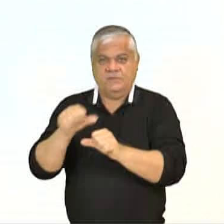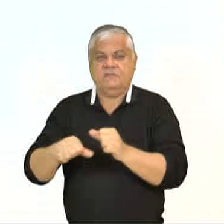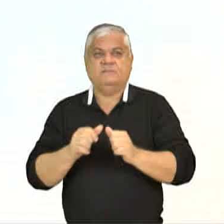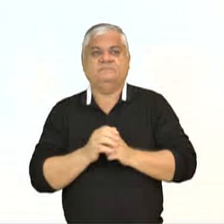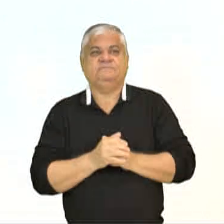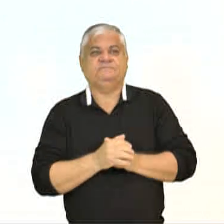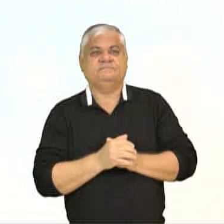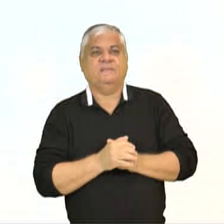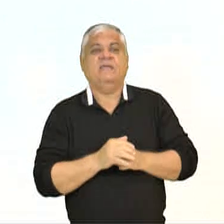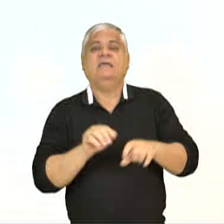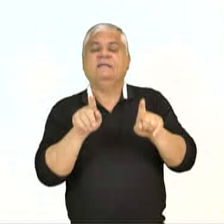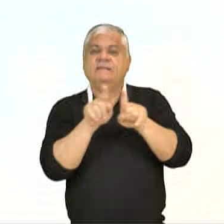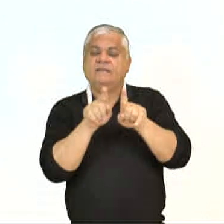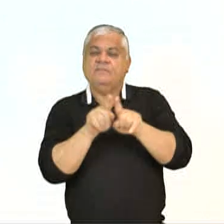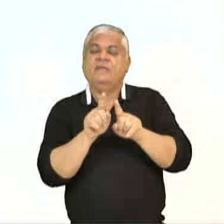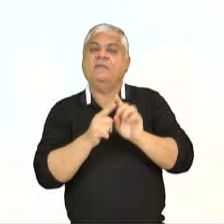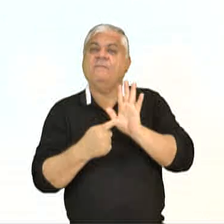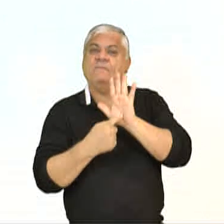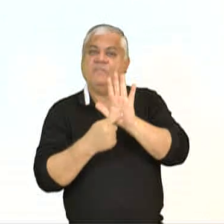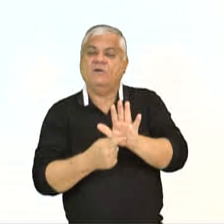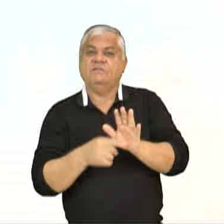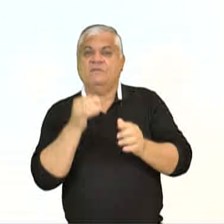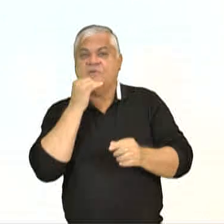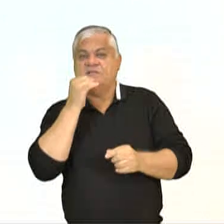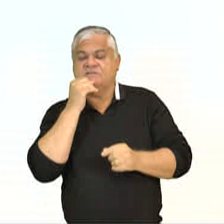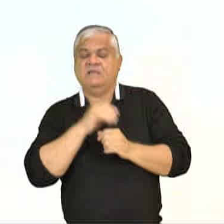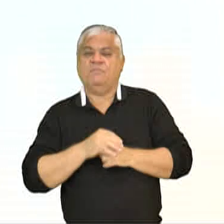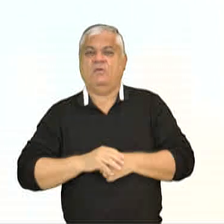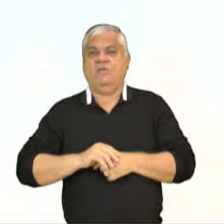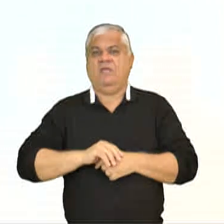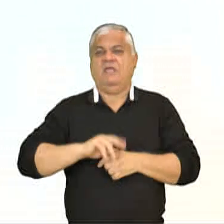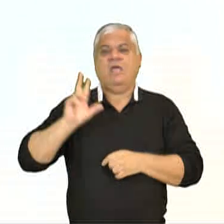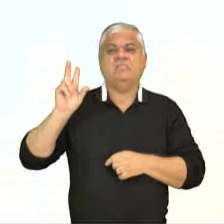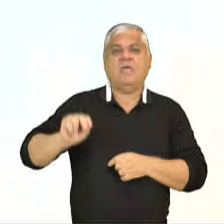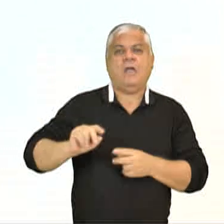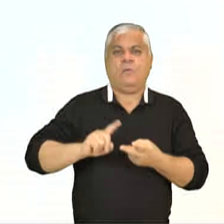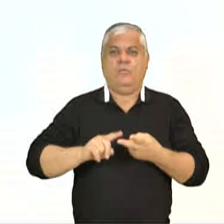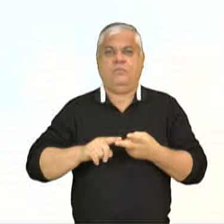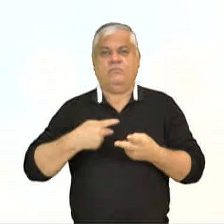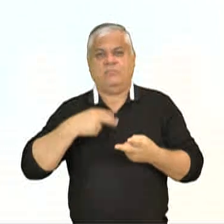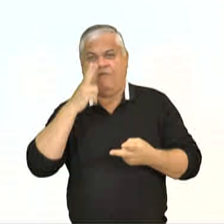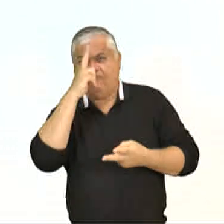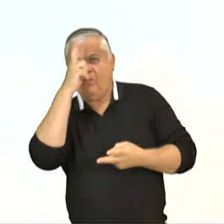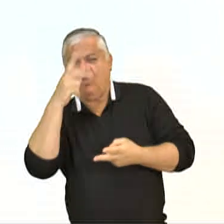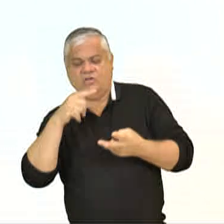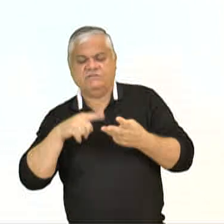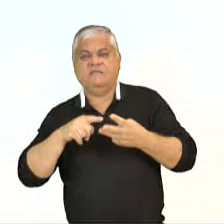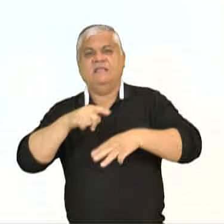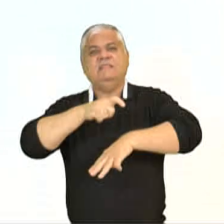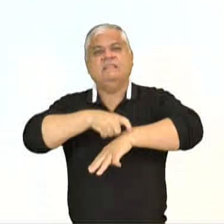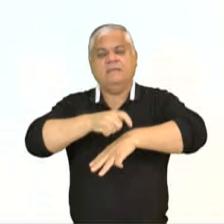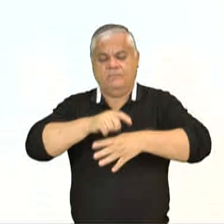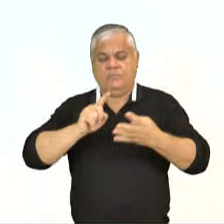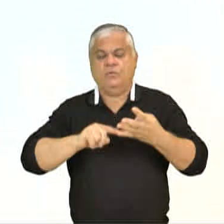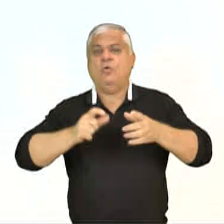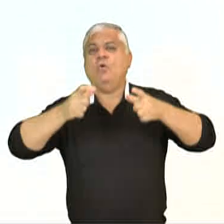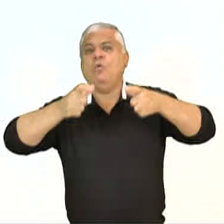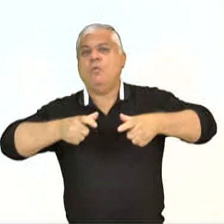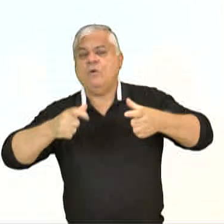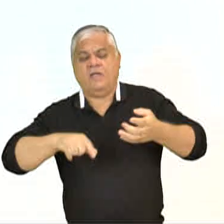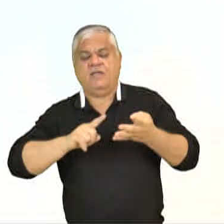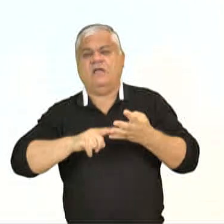adverbiais. E podem indicar circunstâncias de negação, intensidade, tempo, lugar, modo,